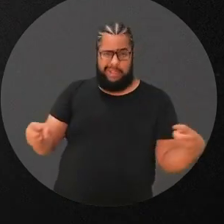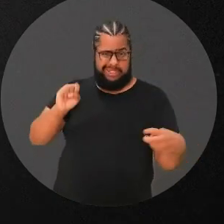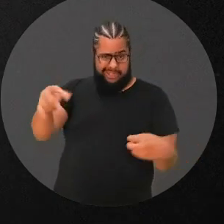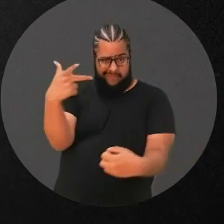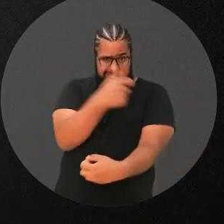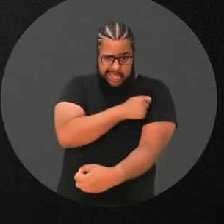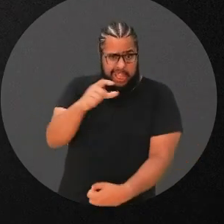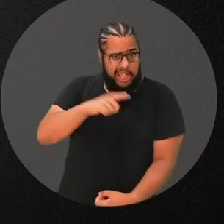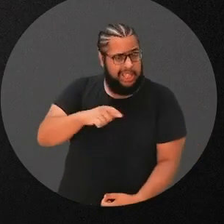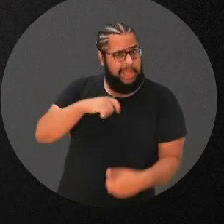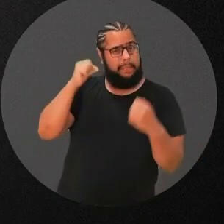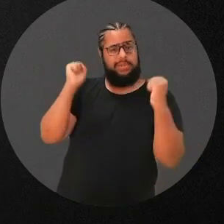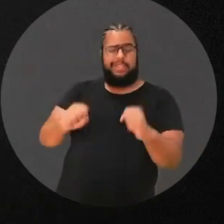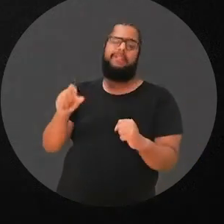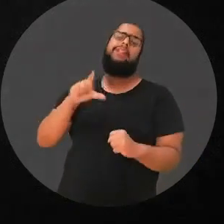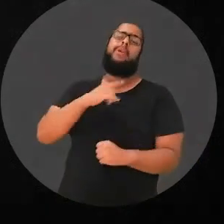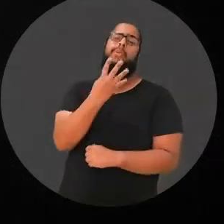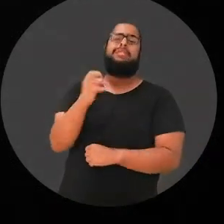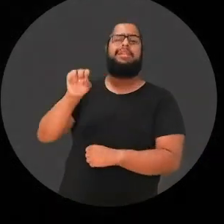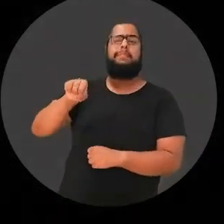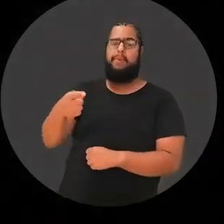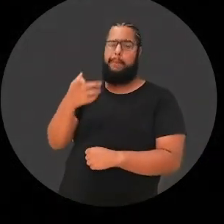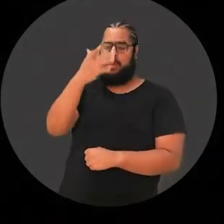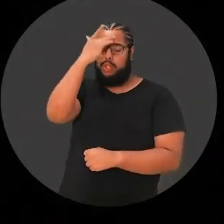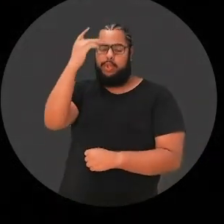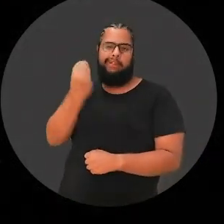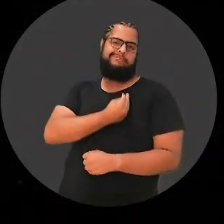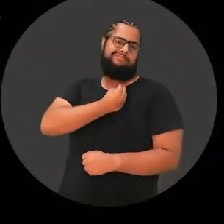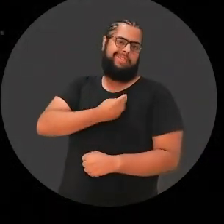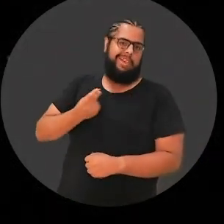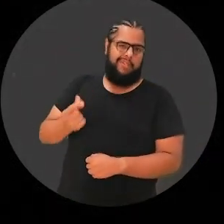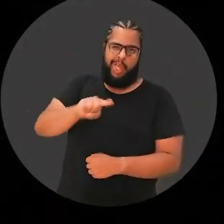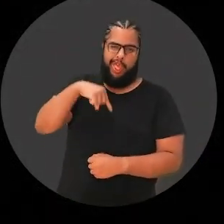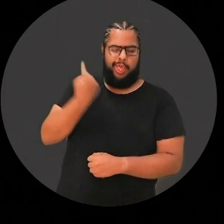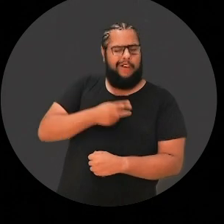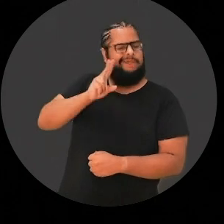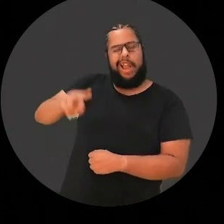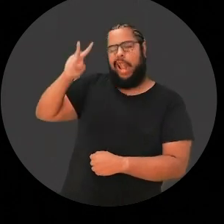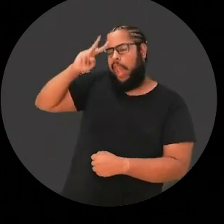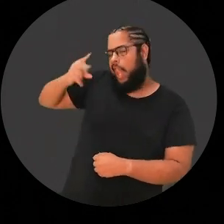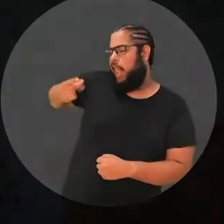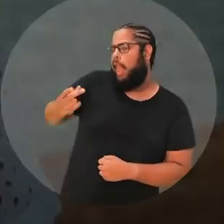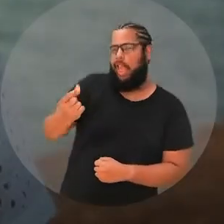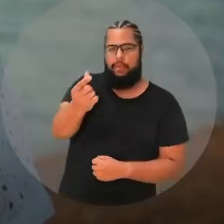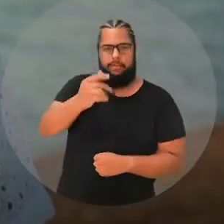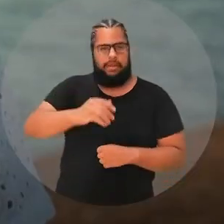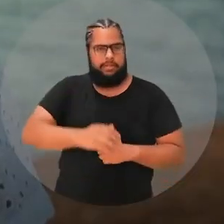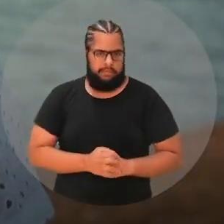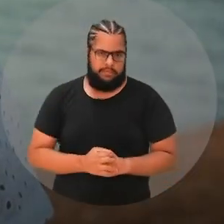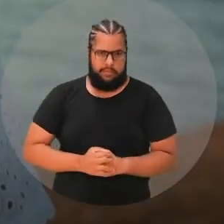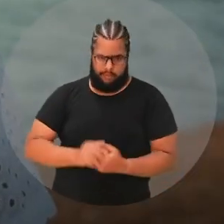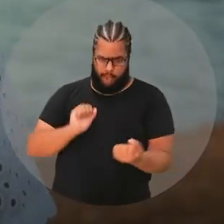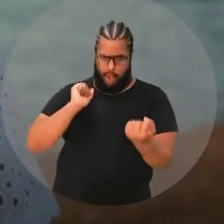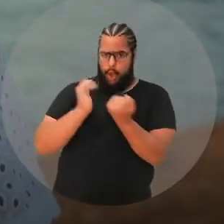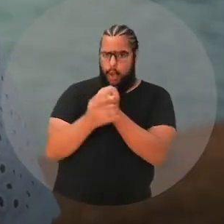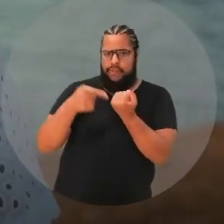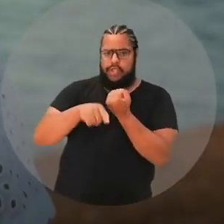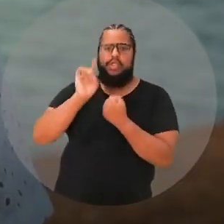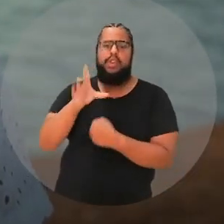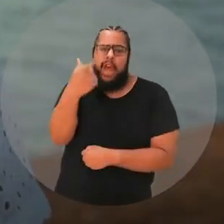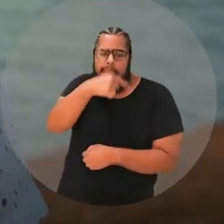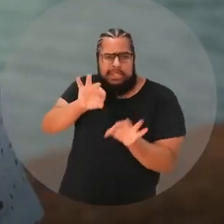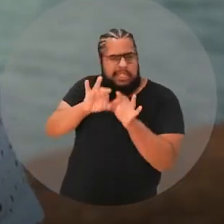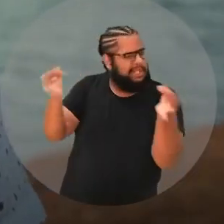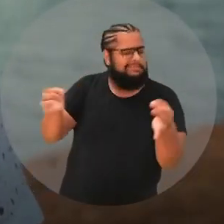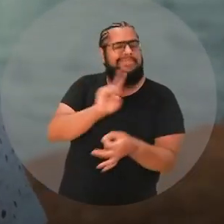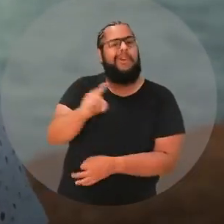mil vidas poderiam ter sido salvas. Não esqueceremos. A Covid nunca foi uma gripezinha. Eu